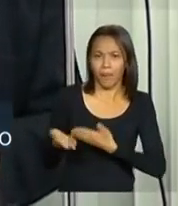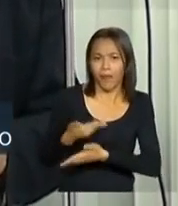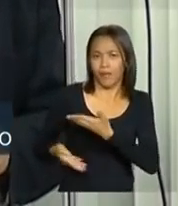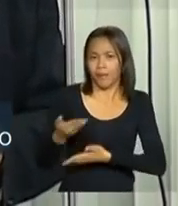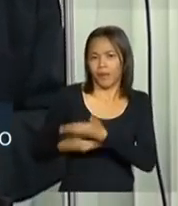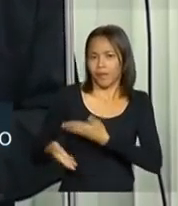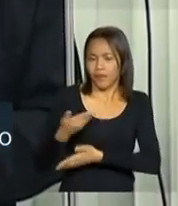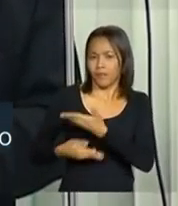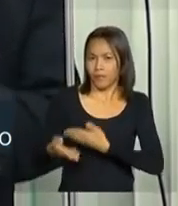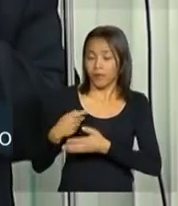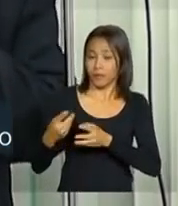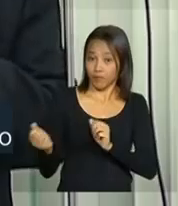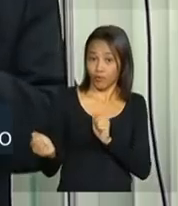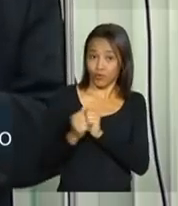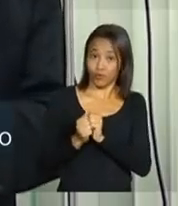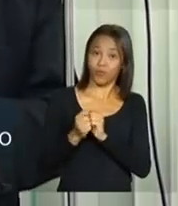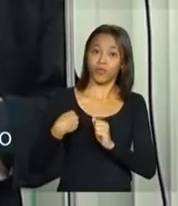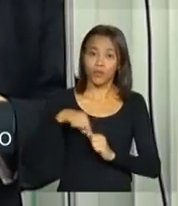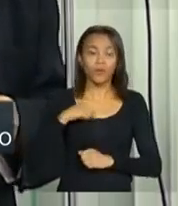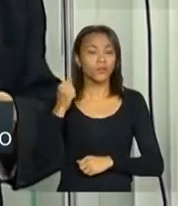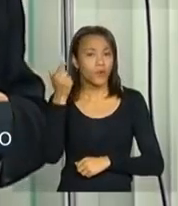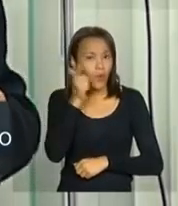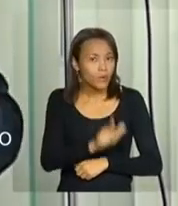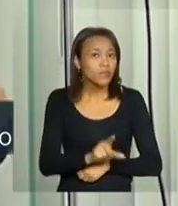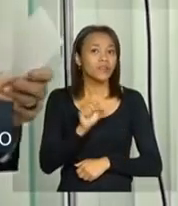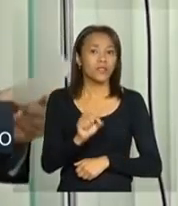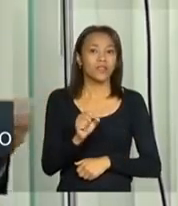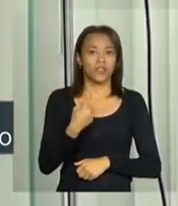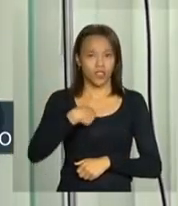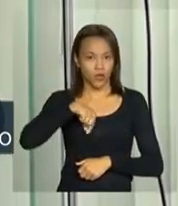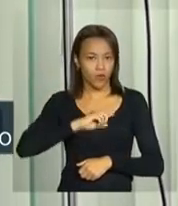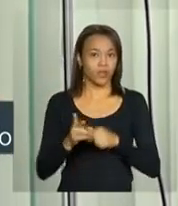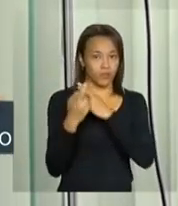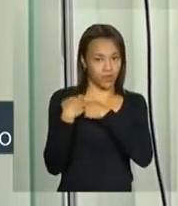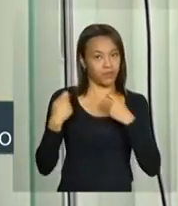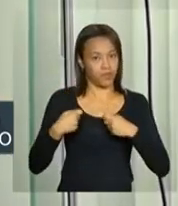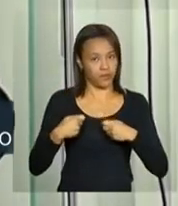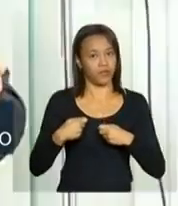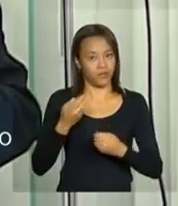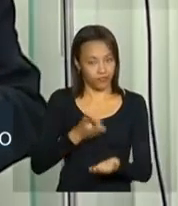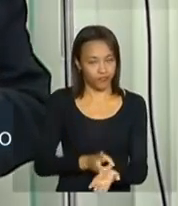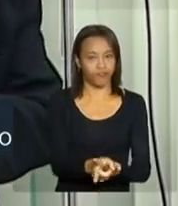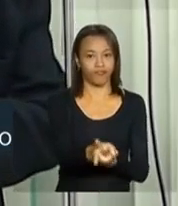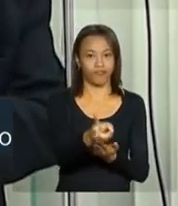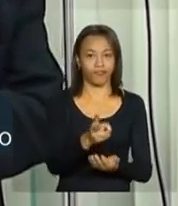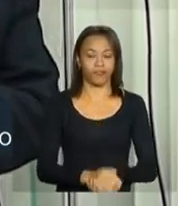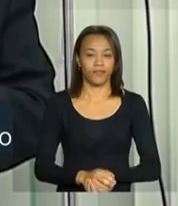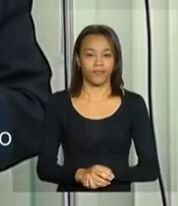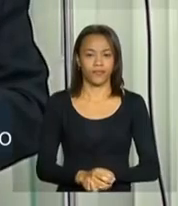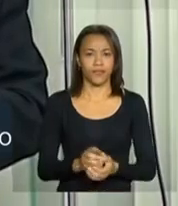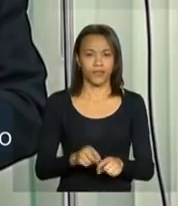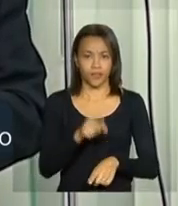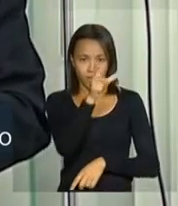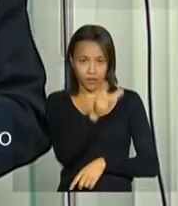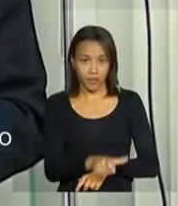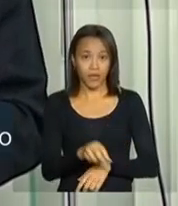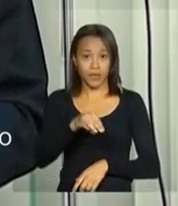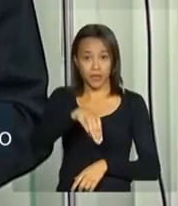crescer e cumprirmos a contento o papel que nós temos que cumprir. Meu caro Laudemir André